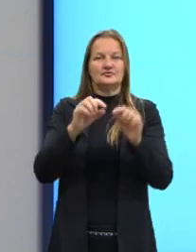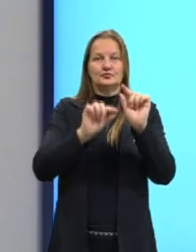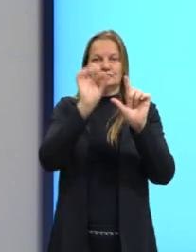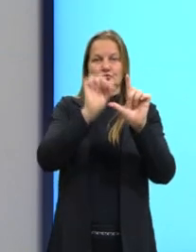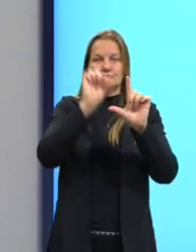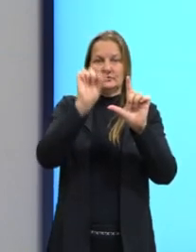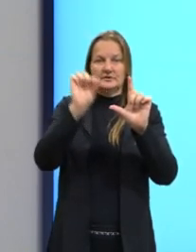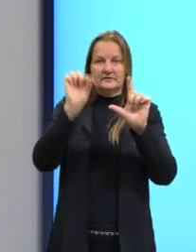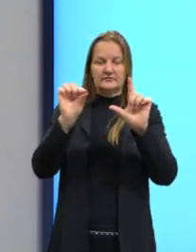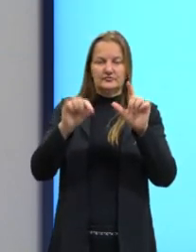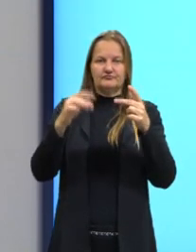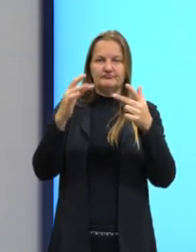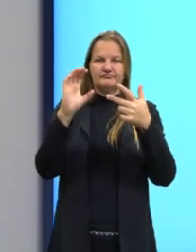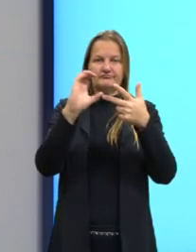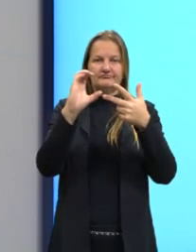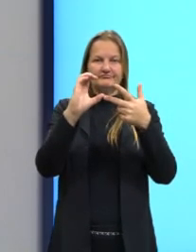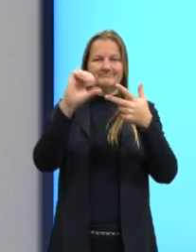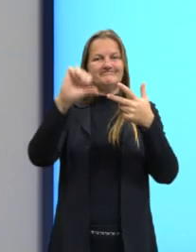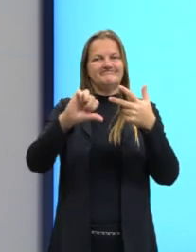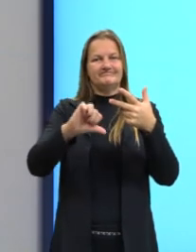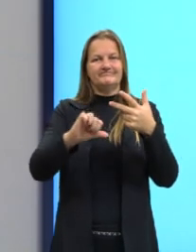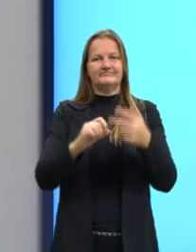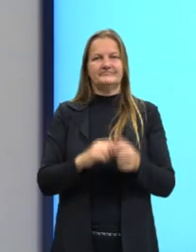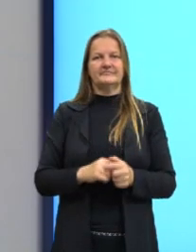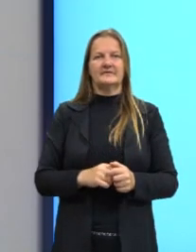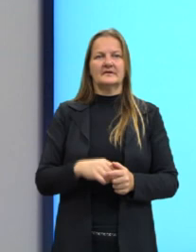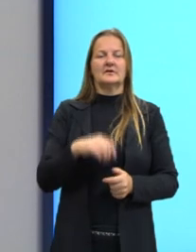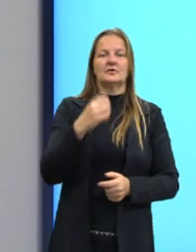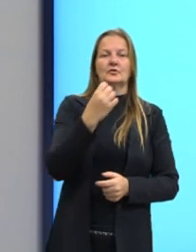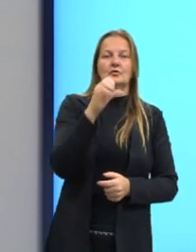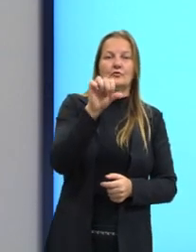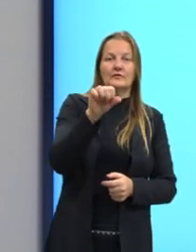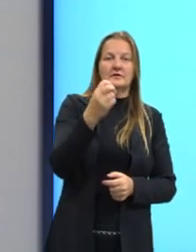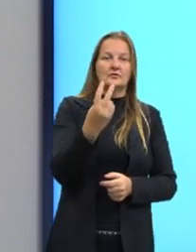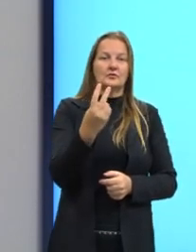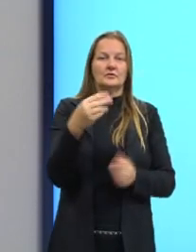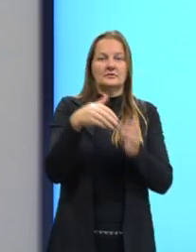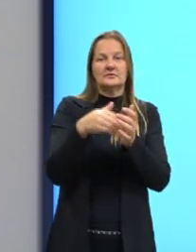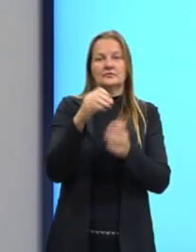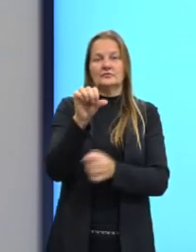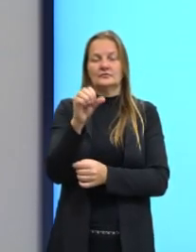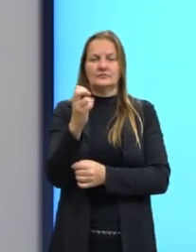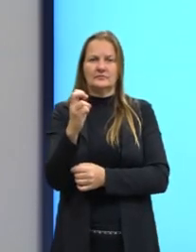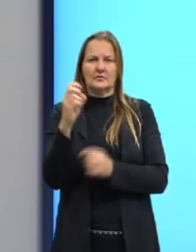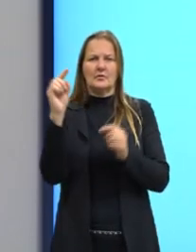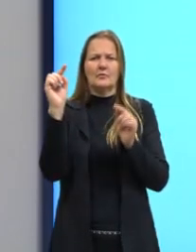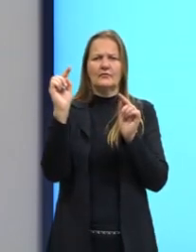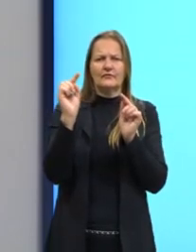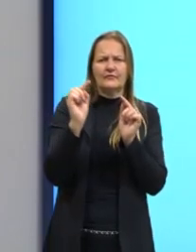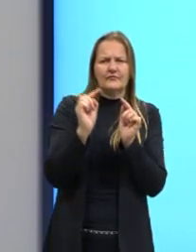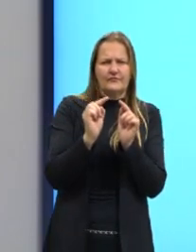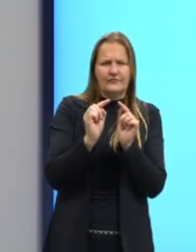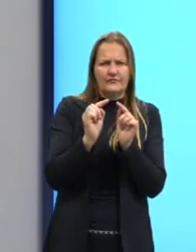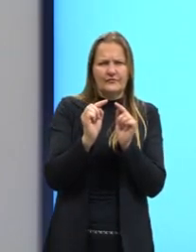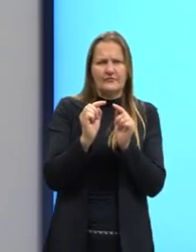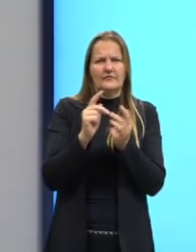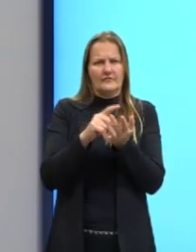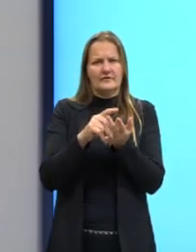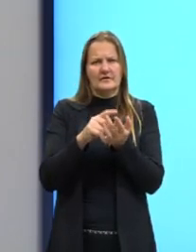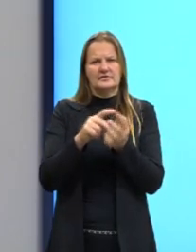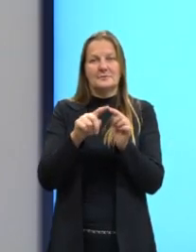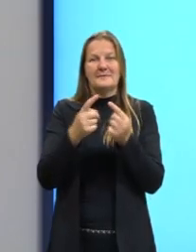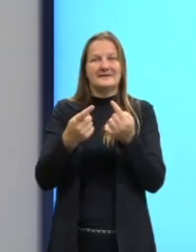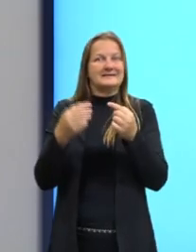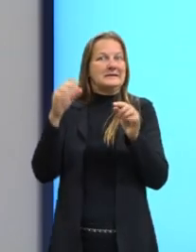ou seja o mesmo tendo um período de 92 a 95 de decréscimo ou seja uma